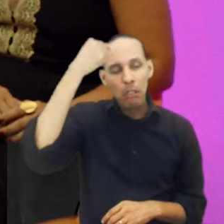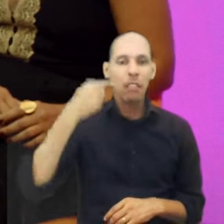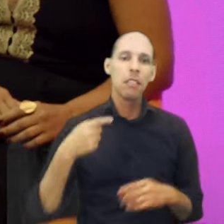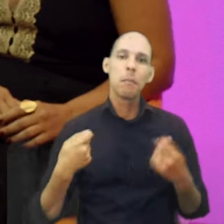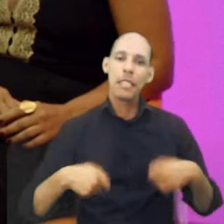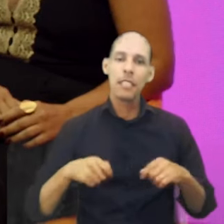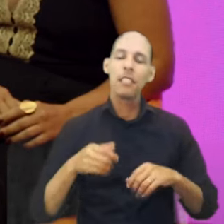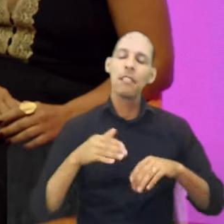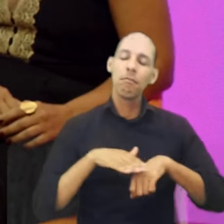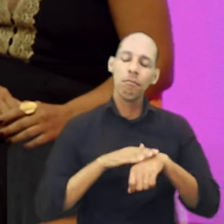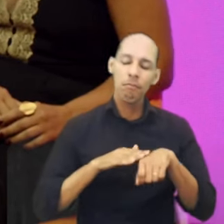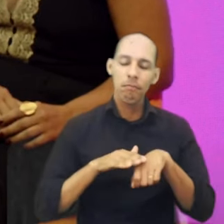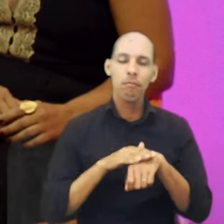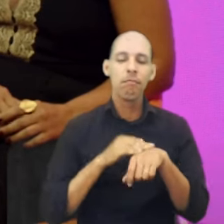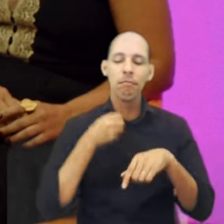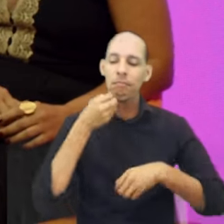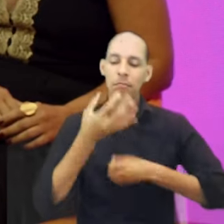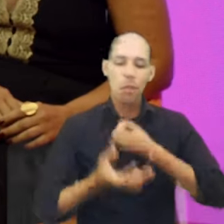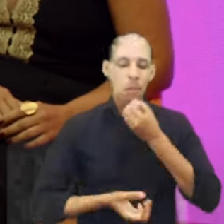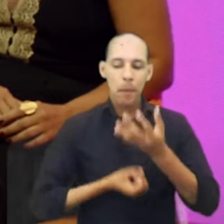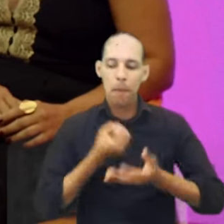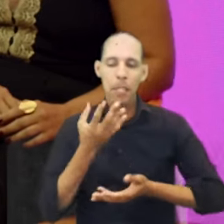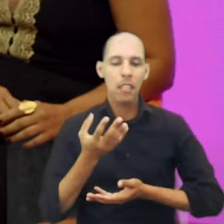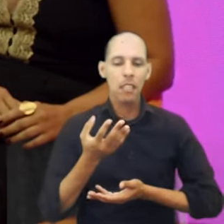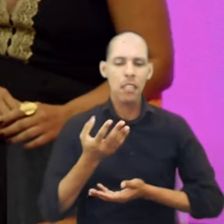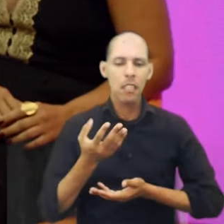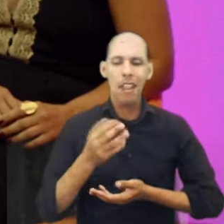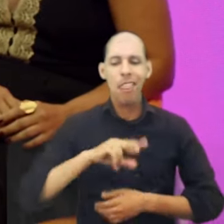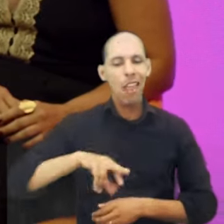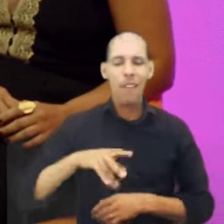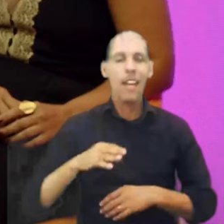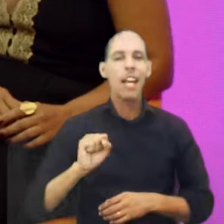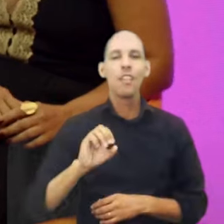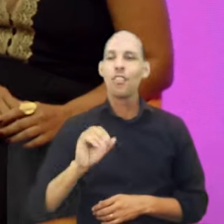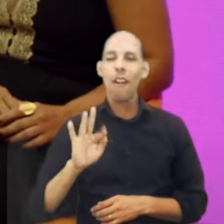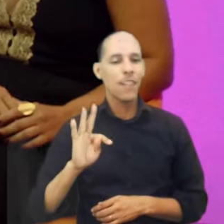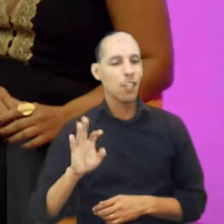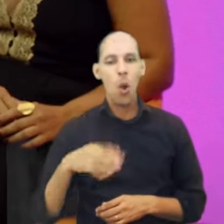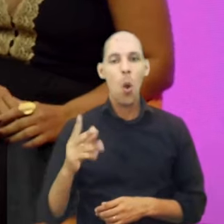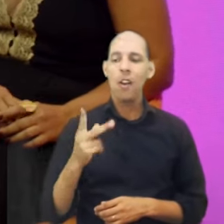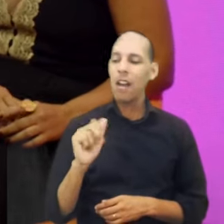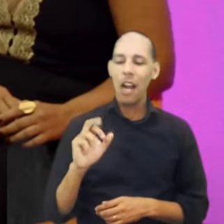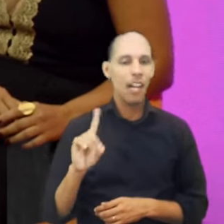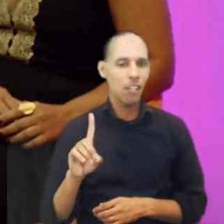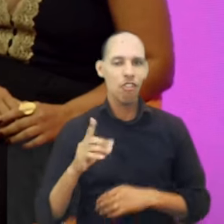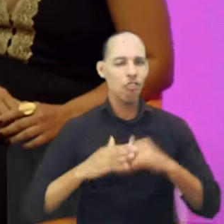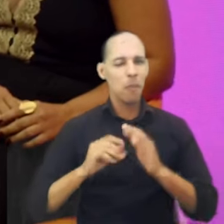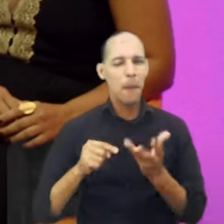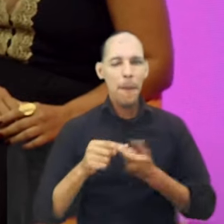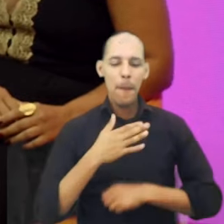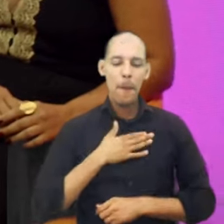que a gente precisa conversar, que realmente... Essa não é a minha soft skills, nem a minha hard skills, que eu tenho outras que